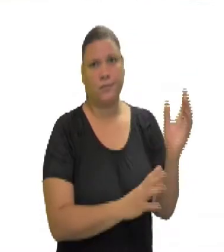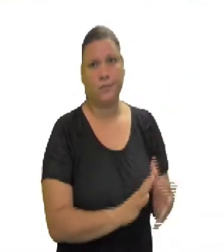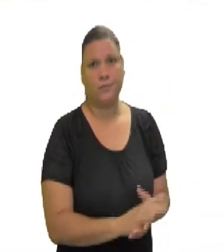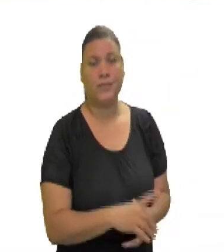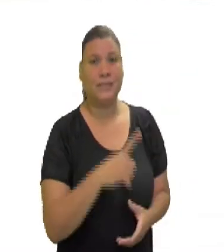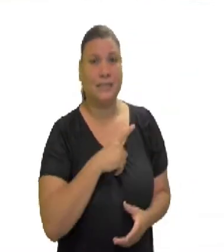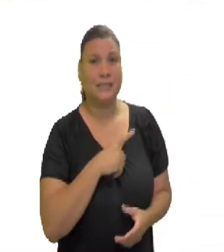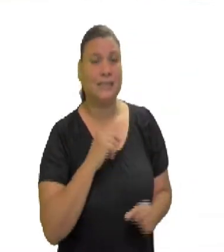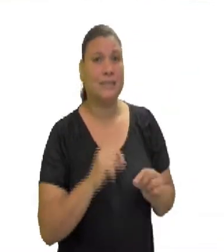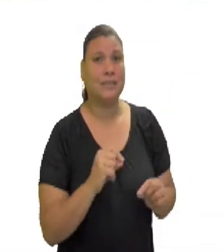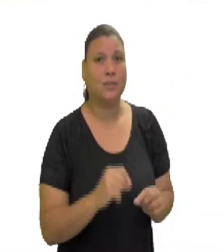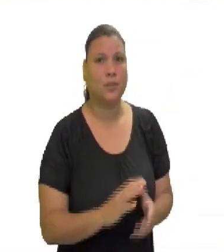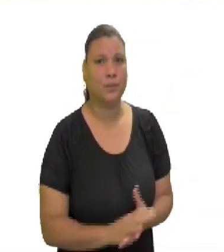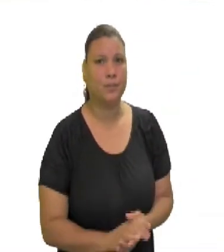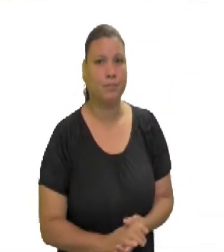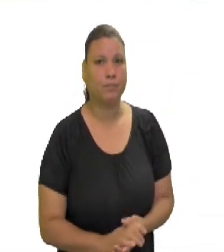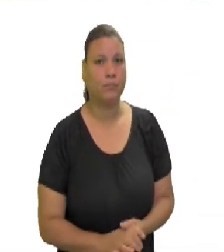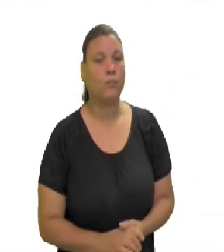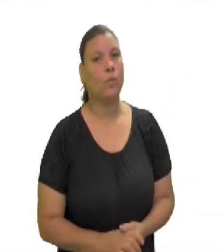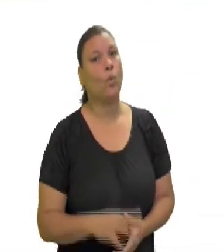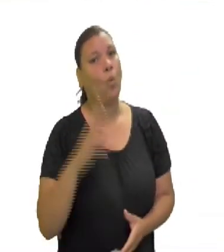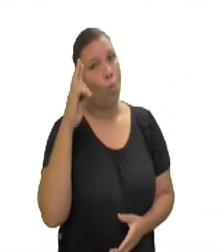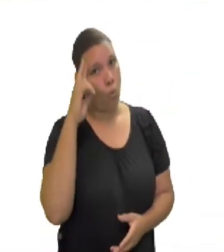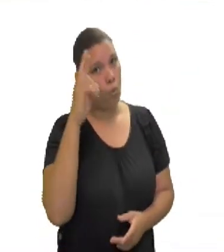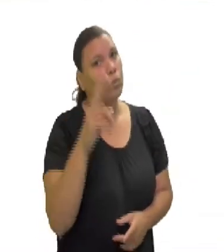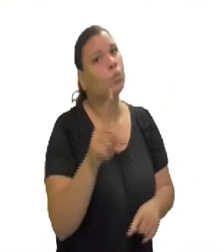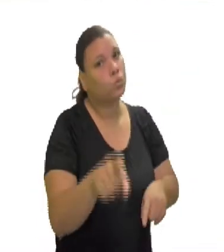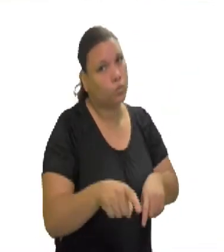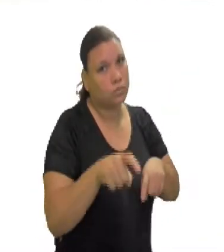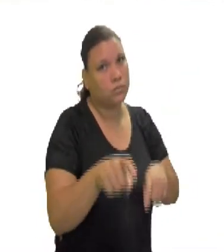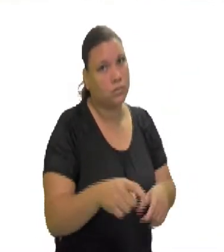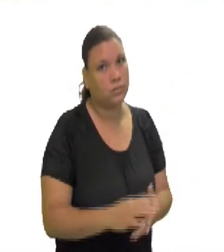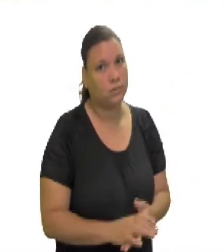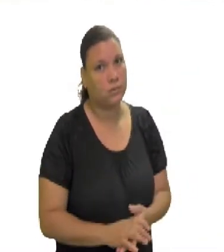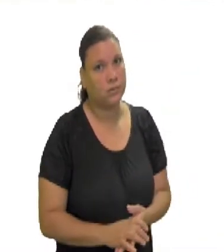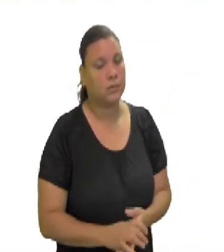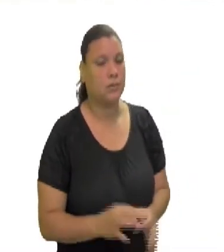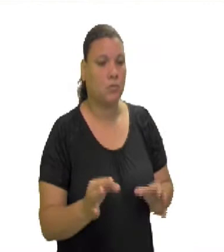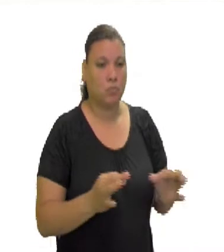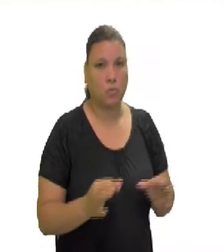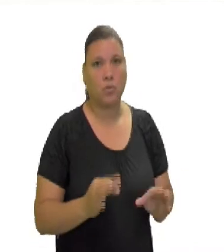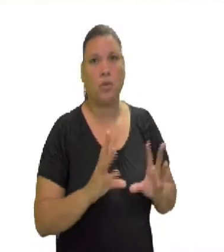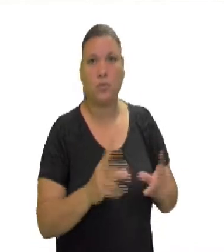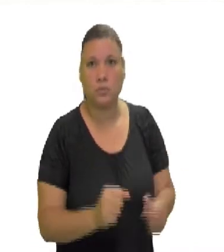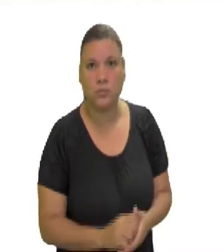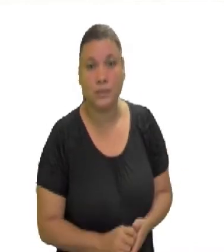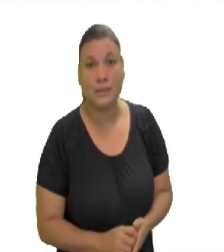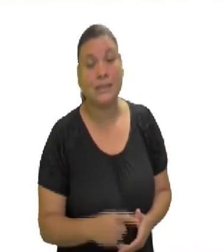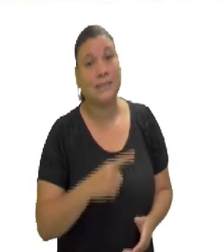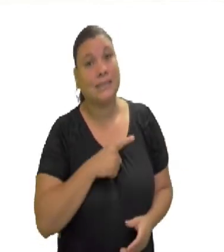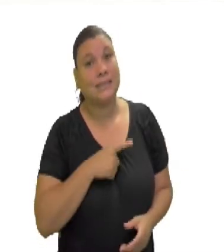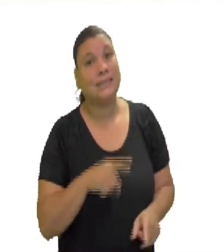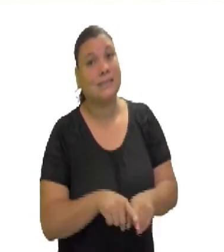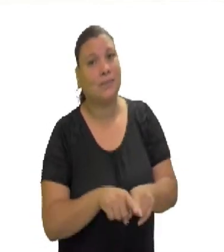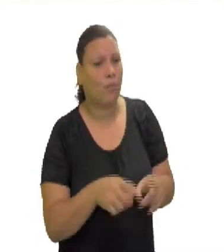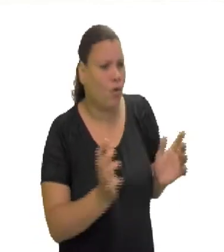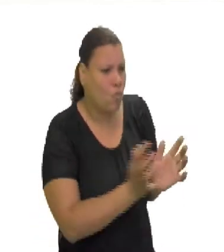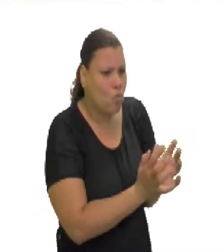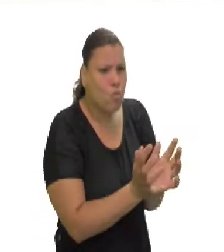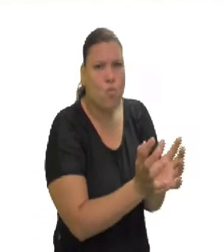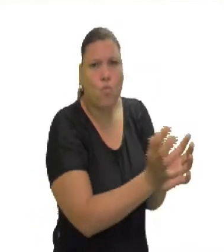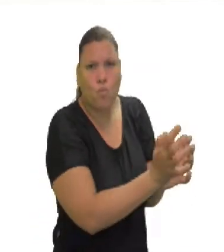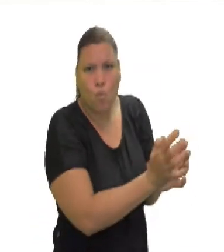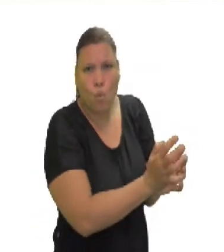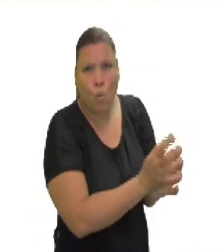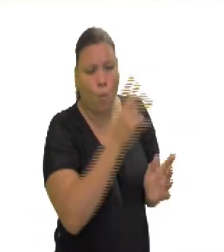trabalhavam na parte da plantação, da colheita, que eram geralmente escravos ou pessoas livres